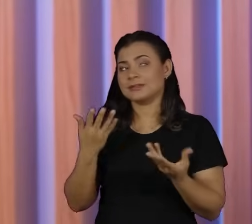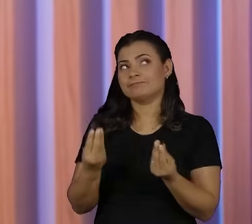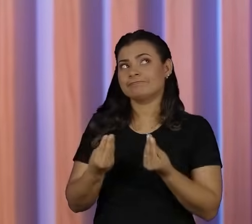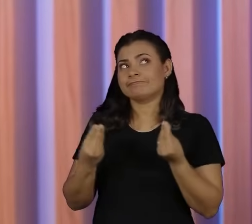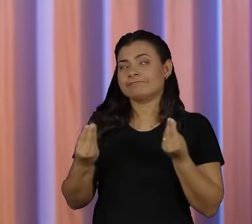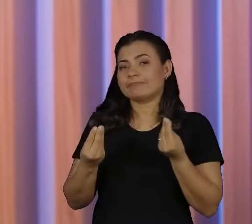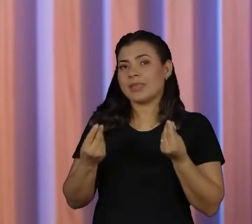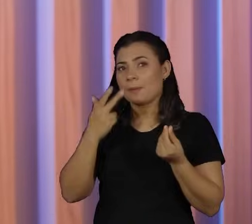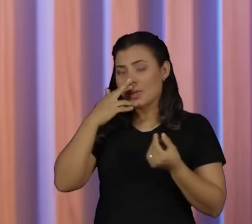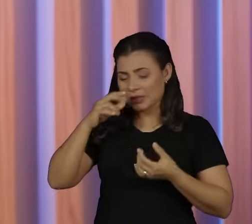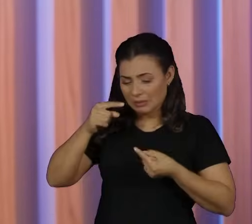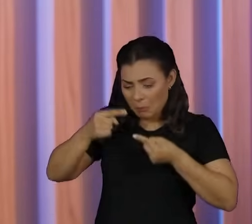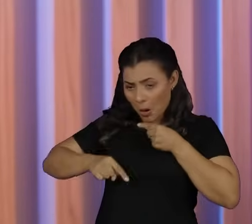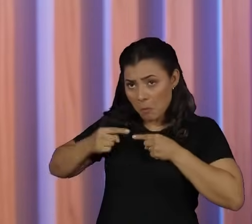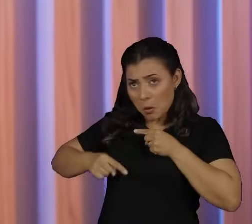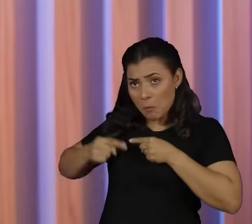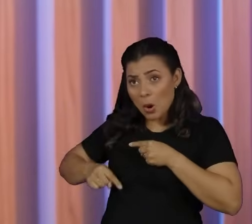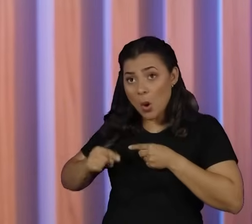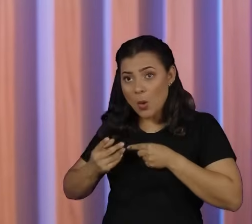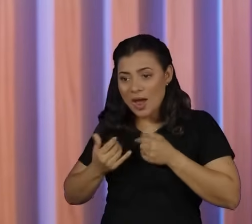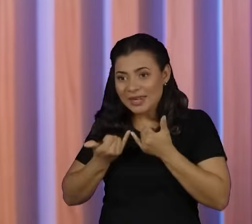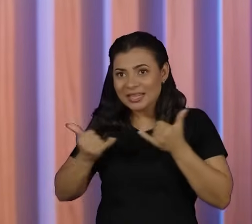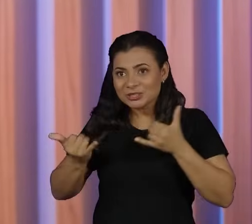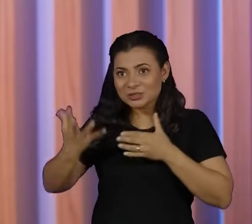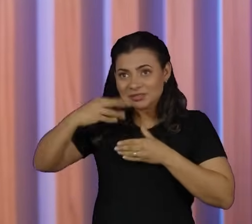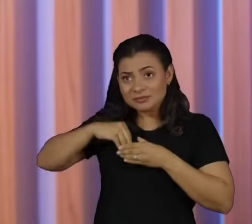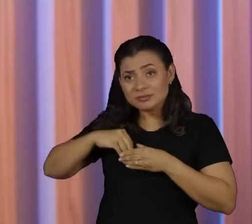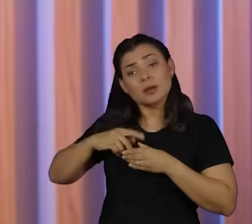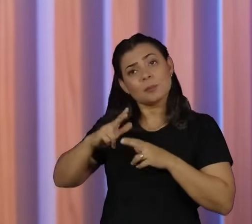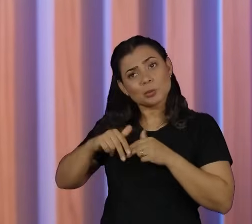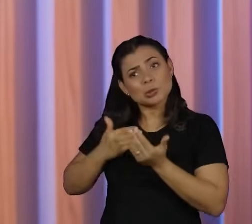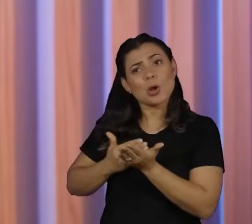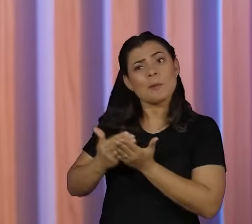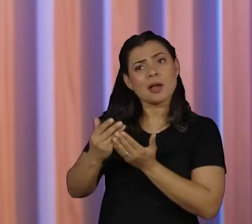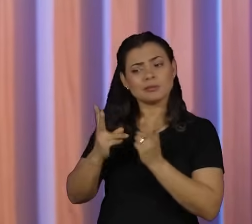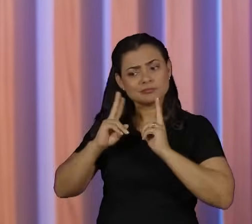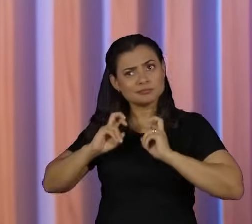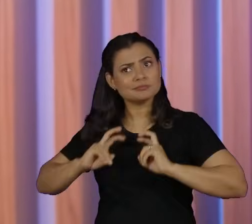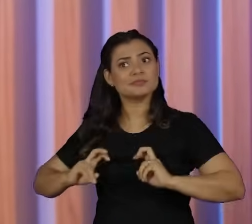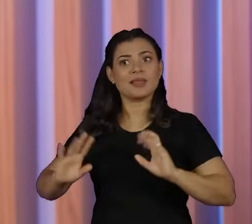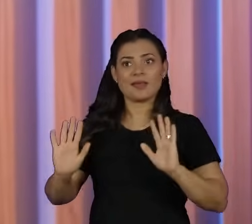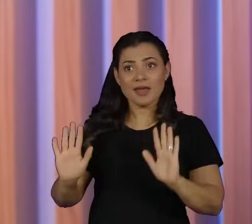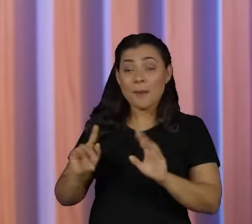uma desarmonia energética, começa um processinho. Então,